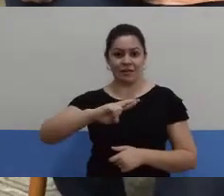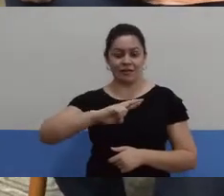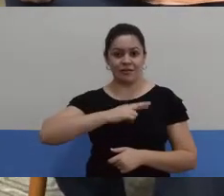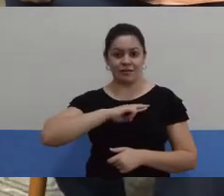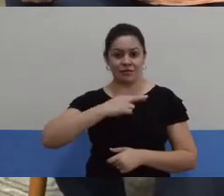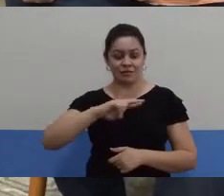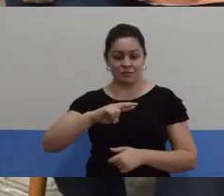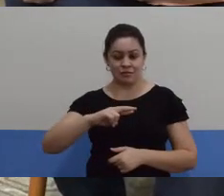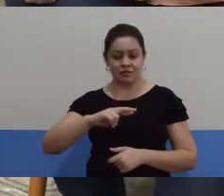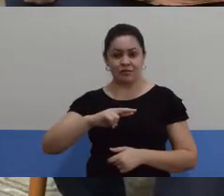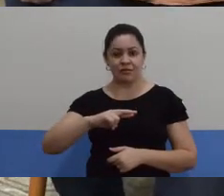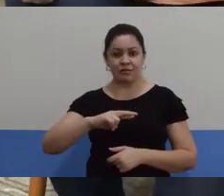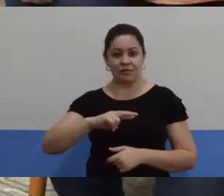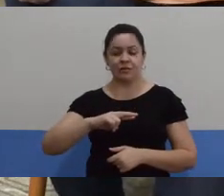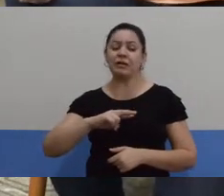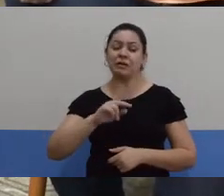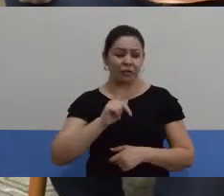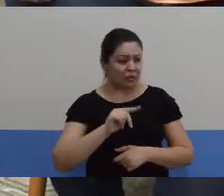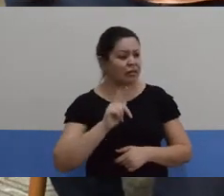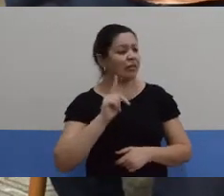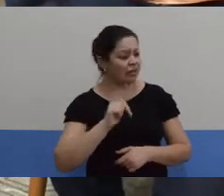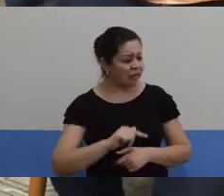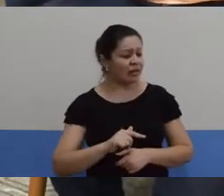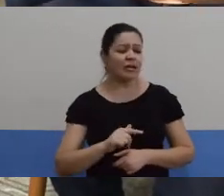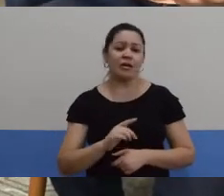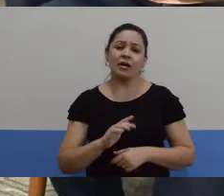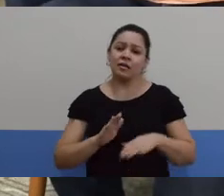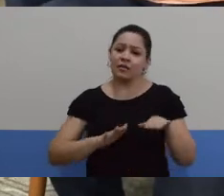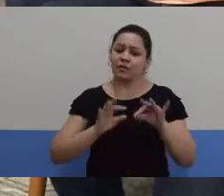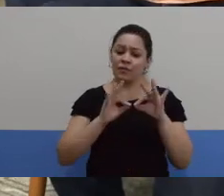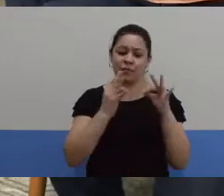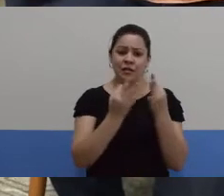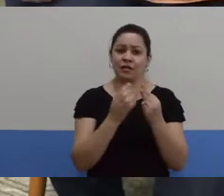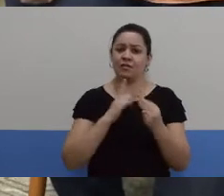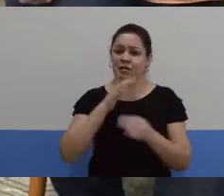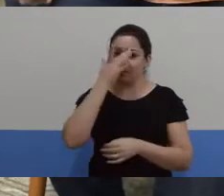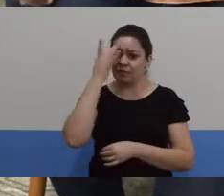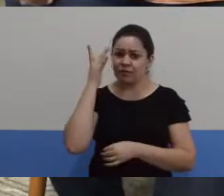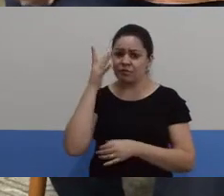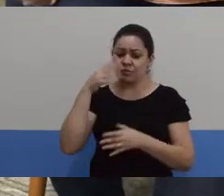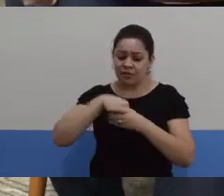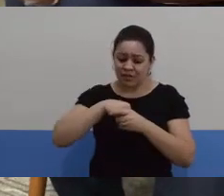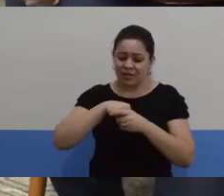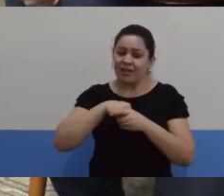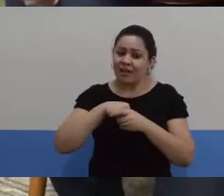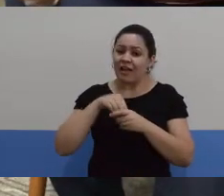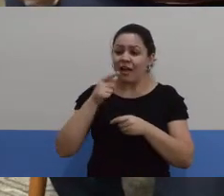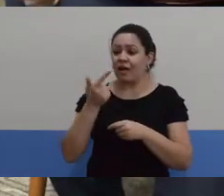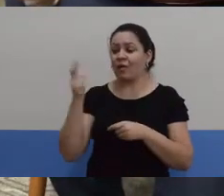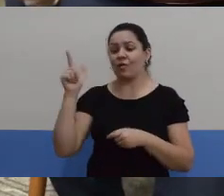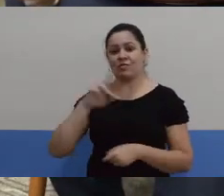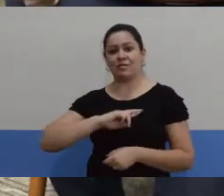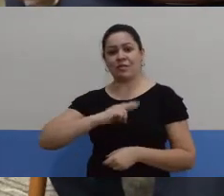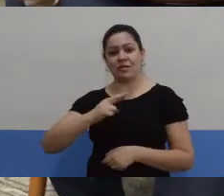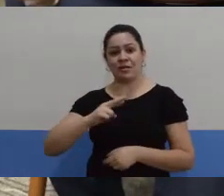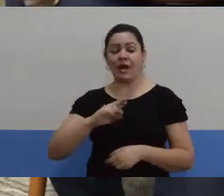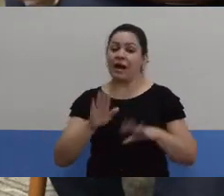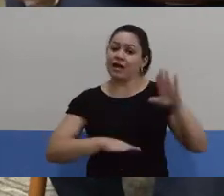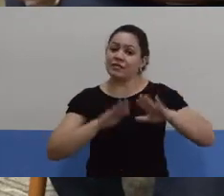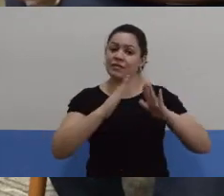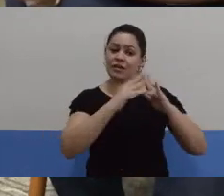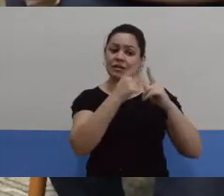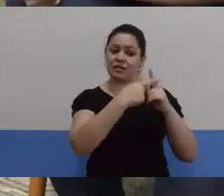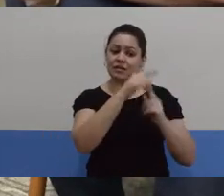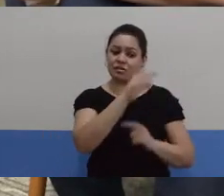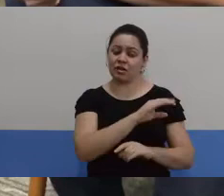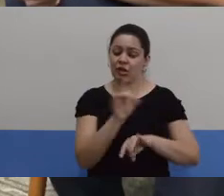vamos chegar? Aproveita, toda a família tem aquela pessoa que às vezes é de outra religião, e aqui é uma oportunidade. Que deixou, né? a Igreja Católica, foi